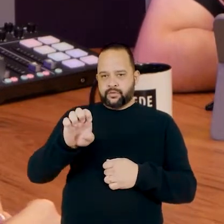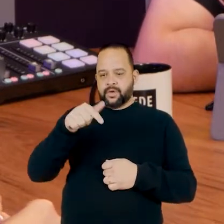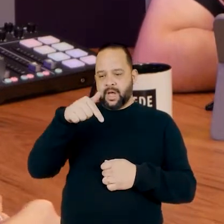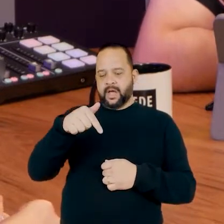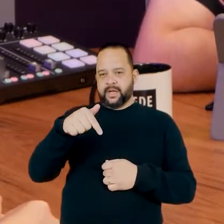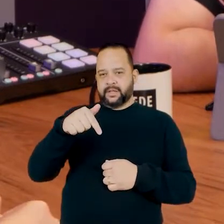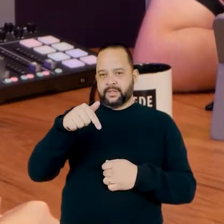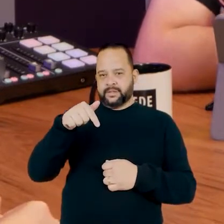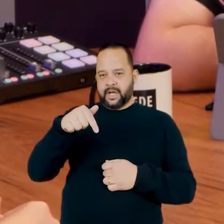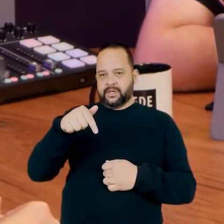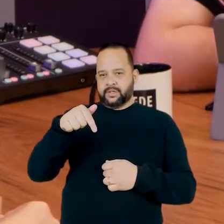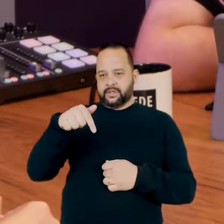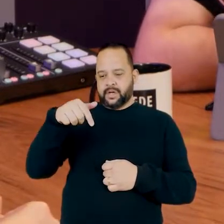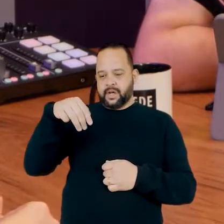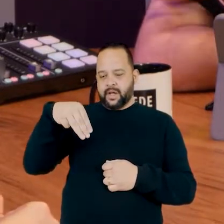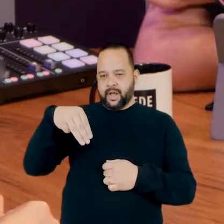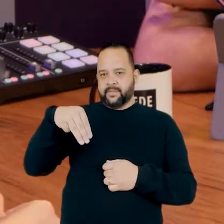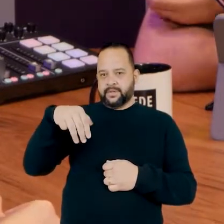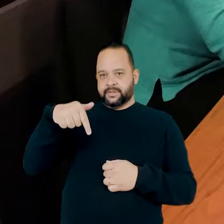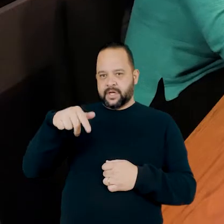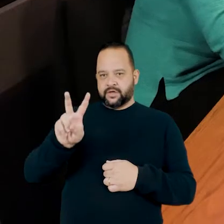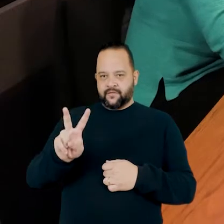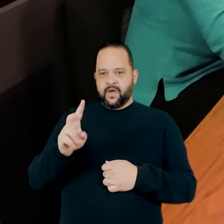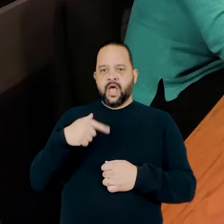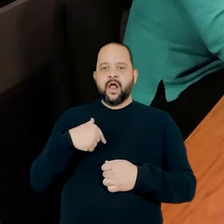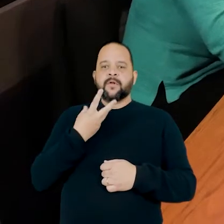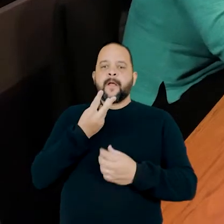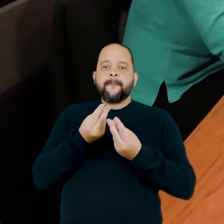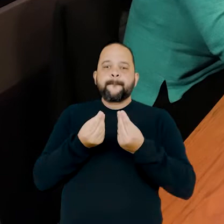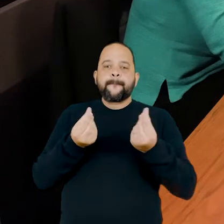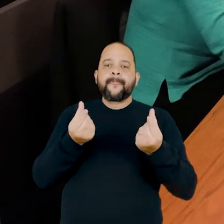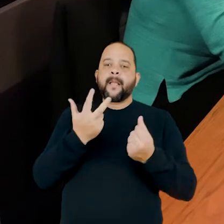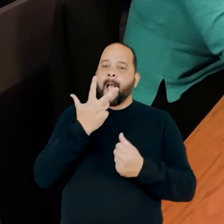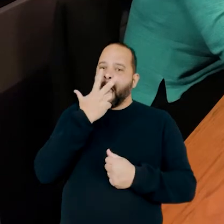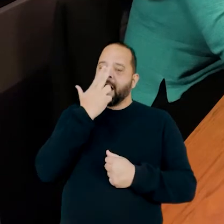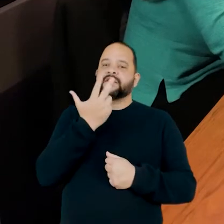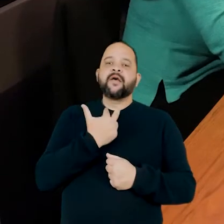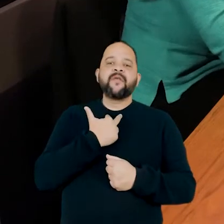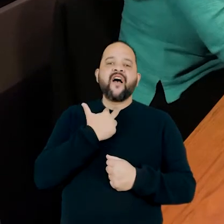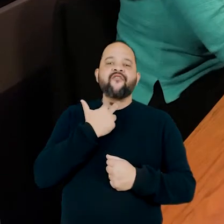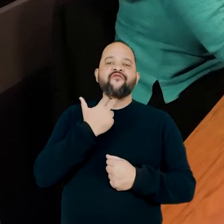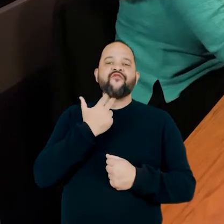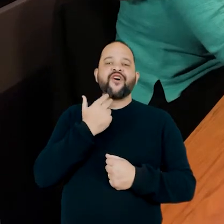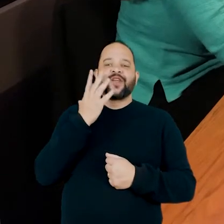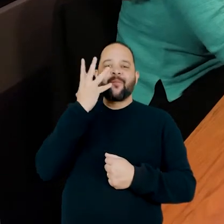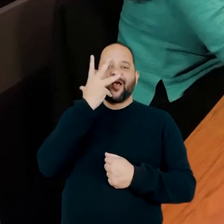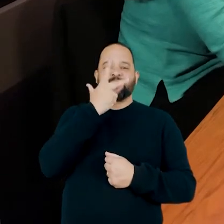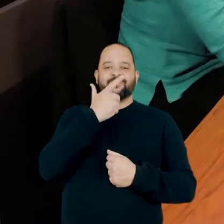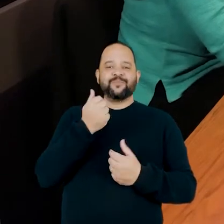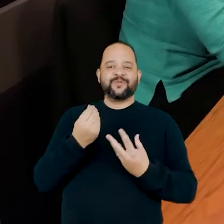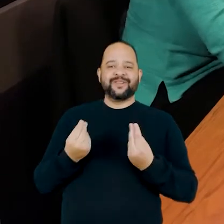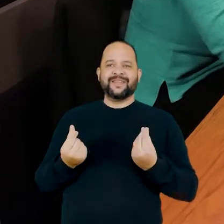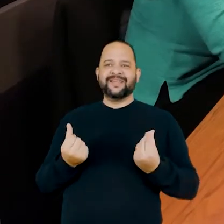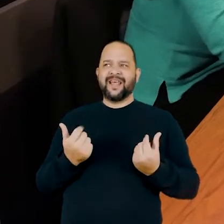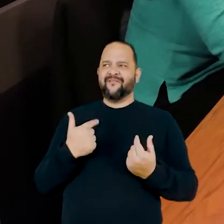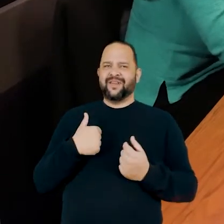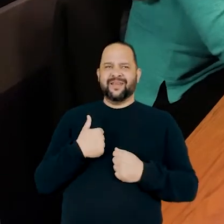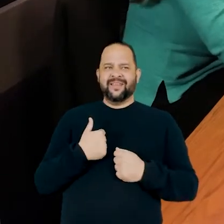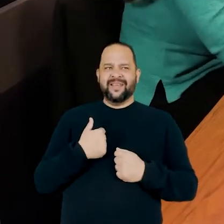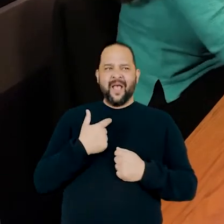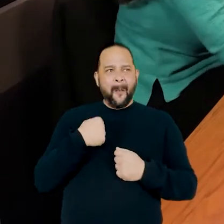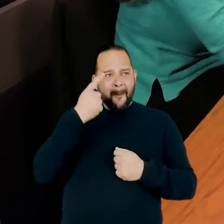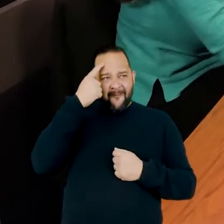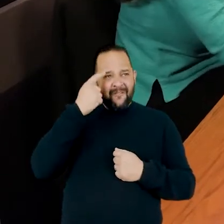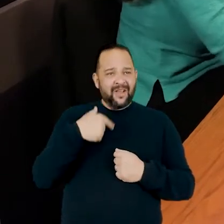específico, muito bonita. Ela é encorpada. Parece que a minha voz até... Minha voz não é desse jeito, gente. Minha voz não é assim.